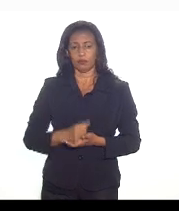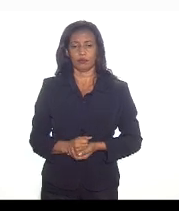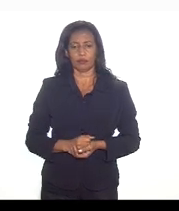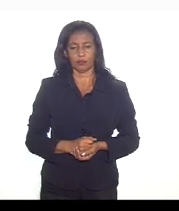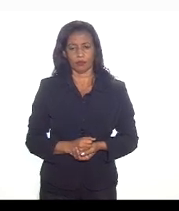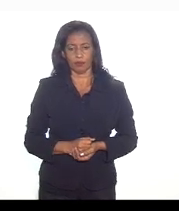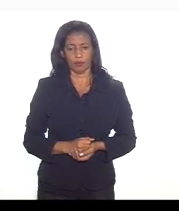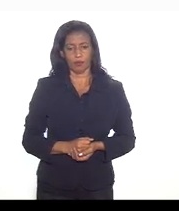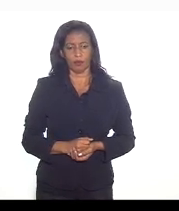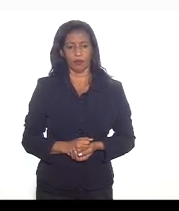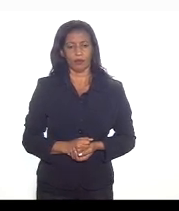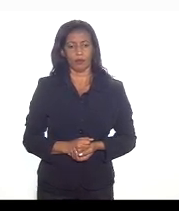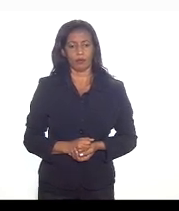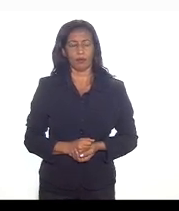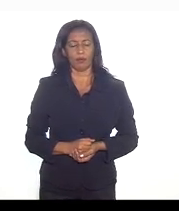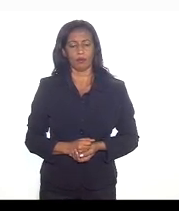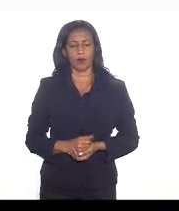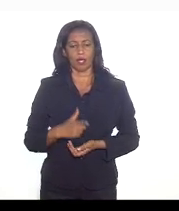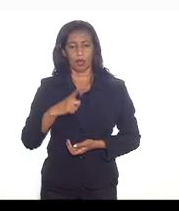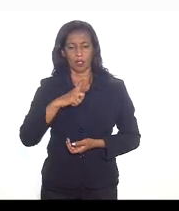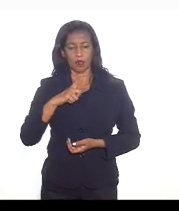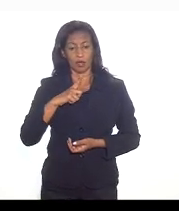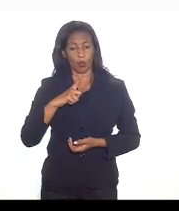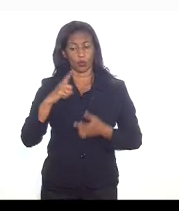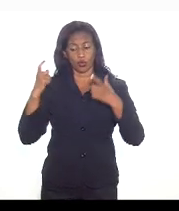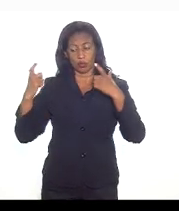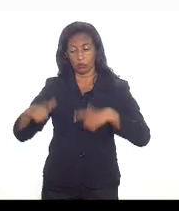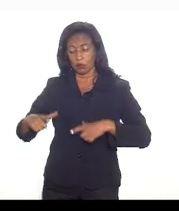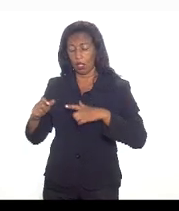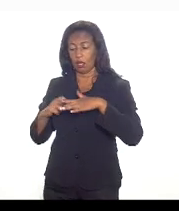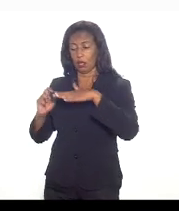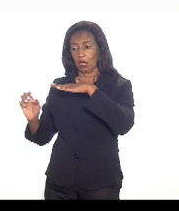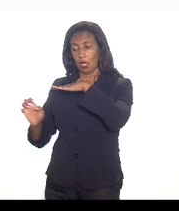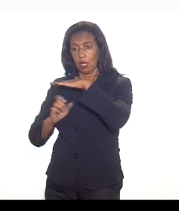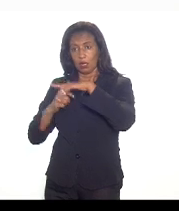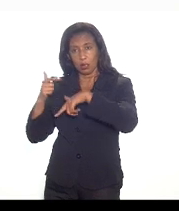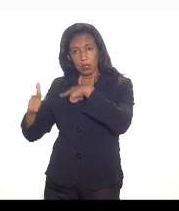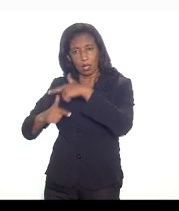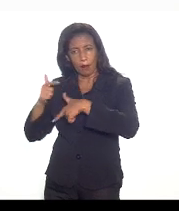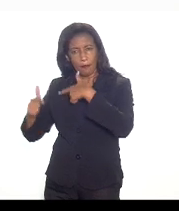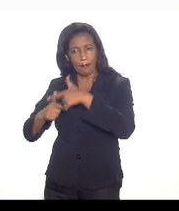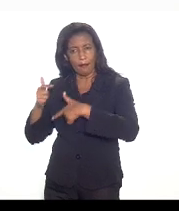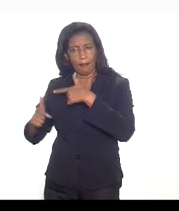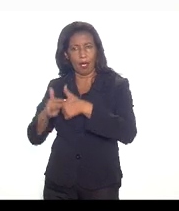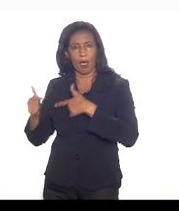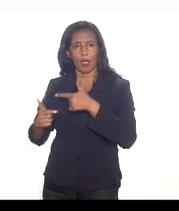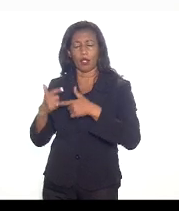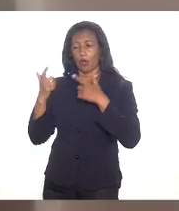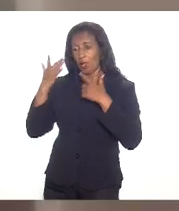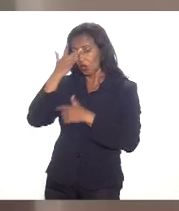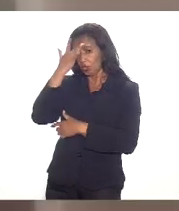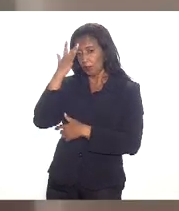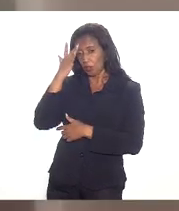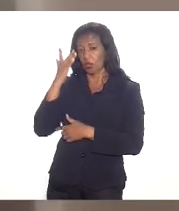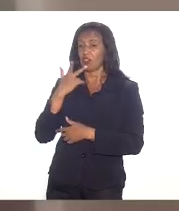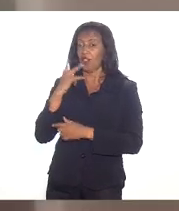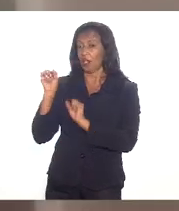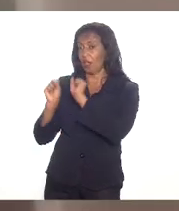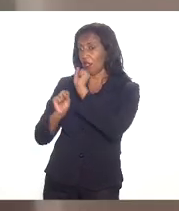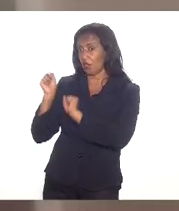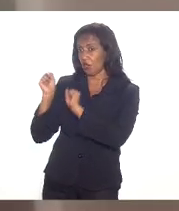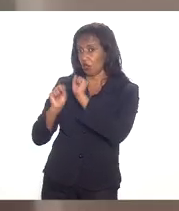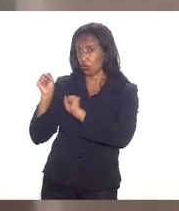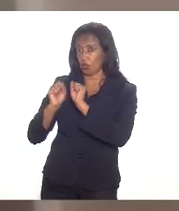uma política de conteúdo local e a Nigéria não teve. Algumas pessoas vinculadas ao petróleo dizem que as duas começaram na mesma